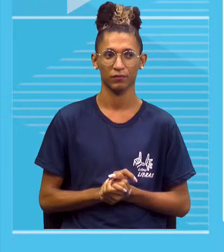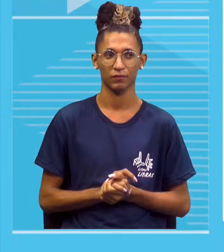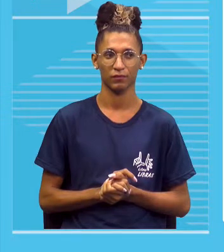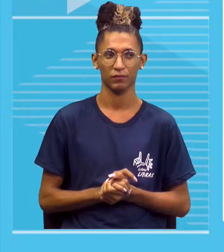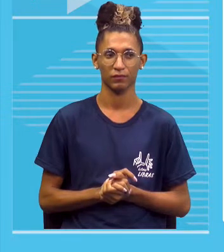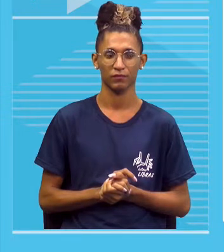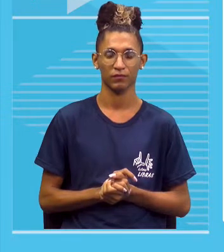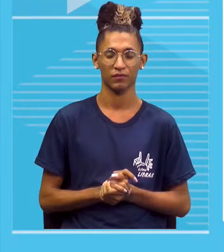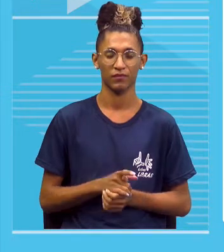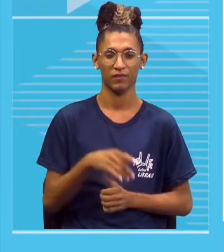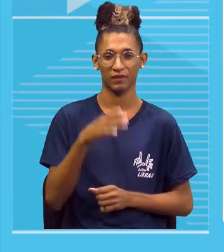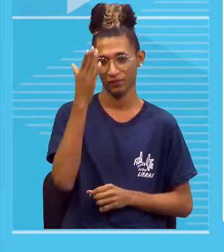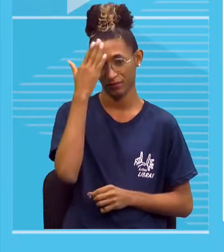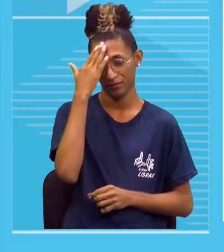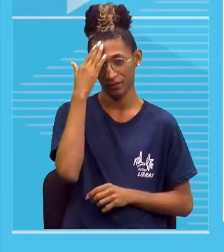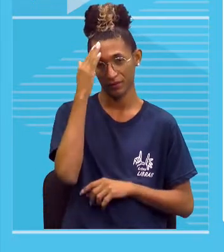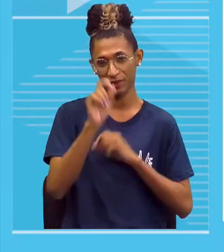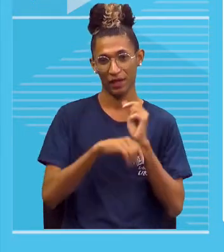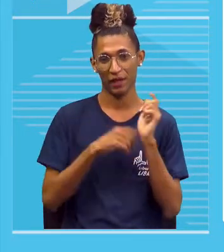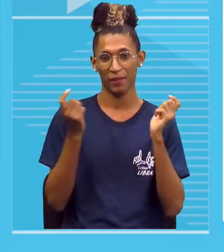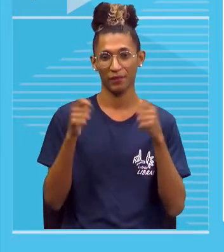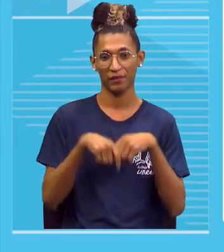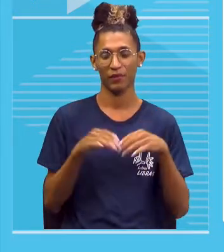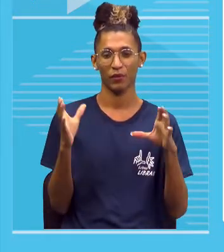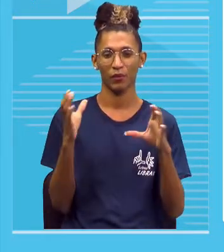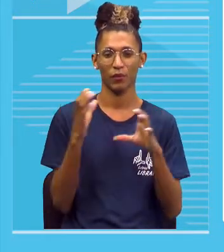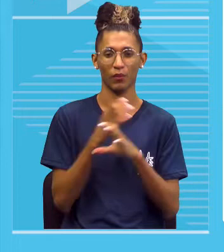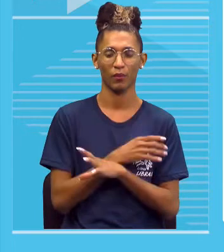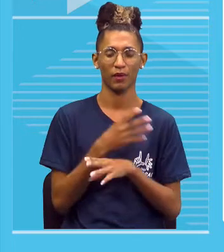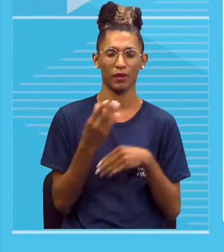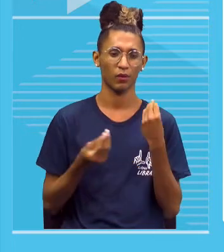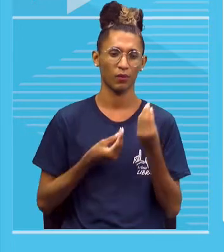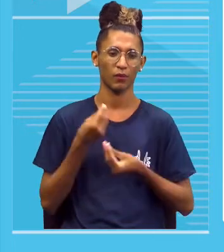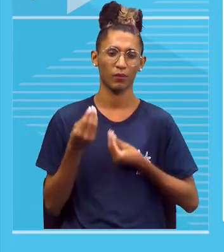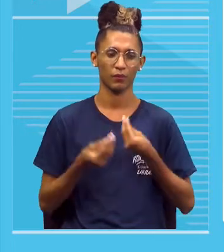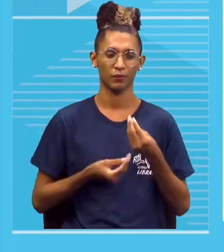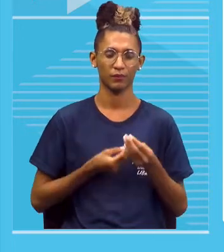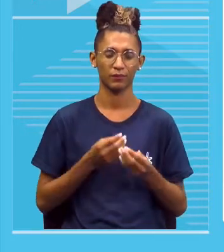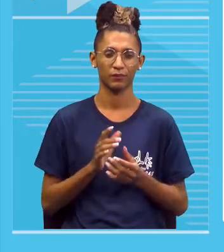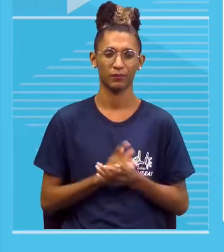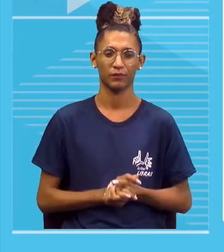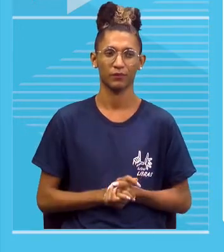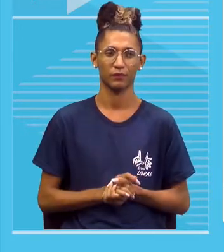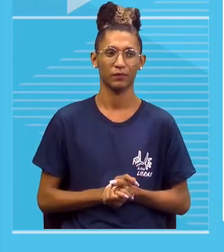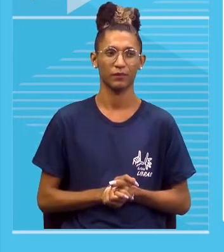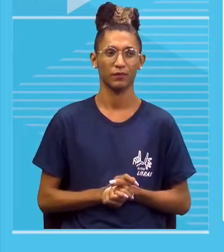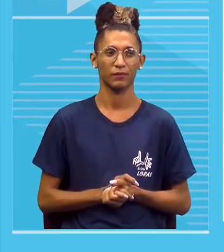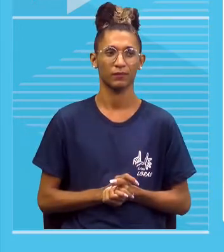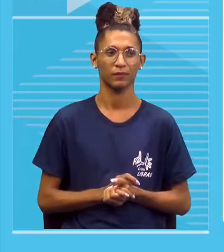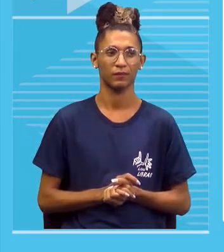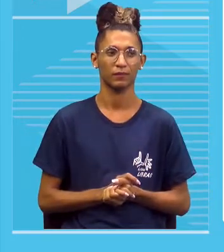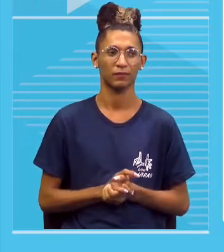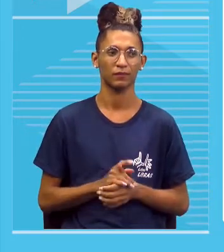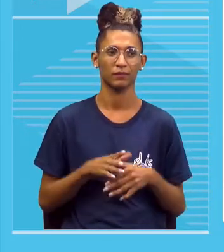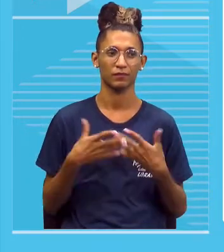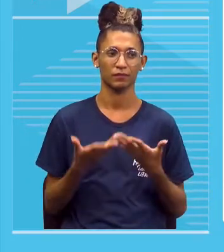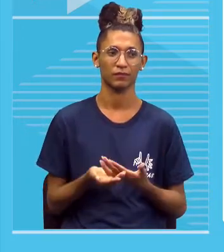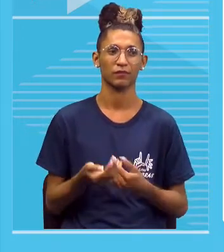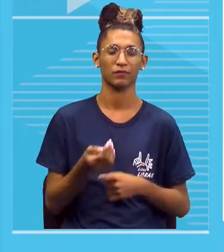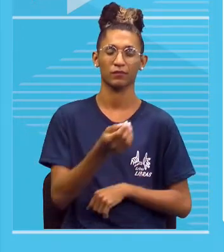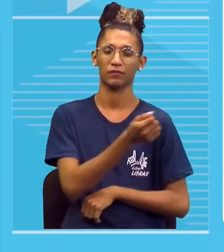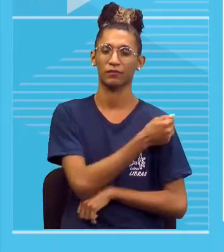não sabia que dava para gente concluir isso de maneira lógica agora que eu tô vendo Oi gente